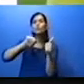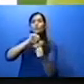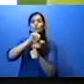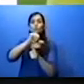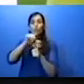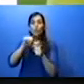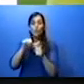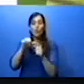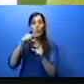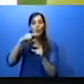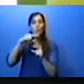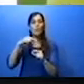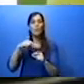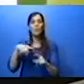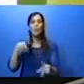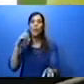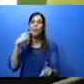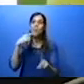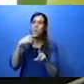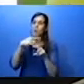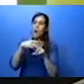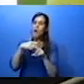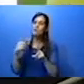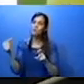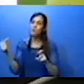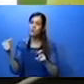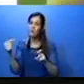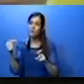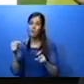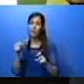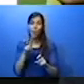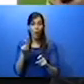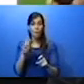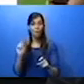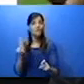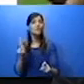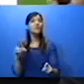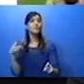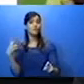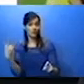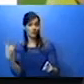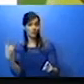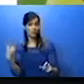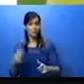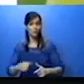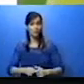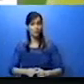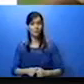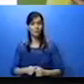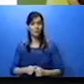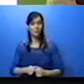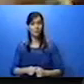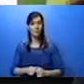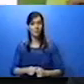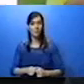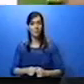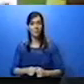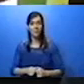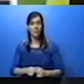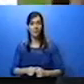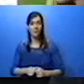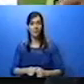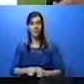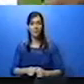a operação. Por isso, operação inversa. Com decimais, a mesma coisa.